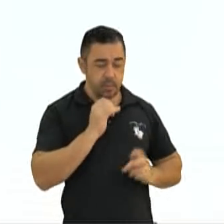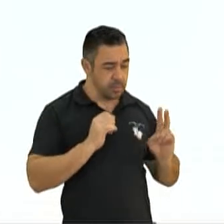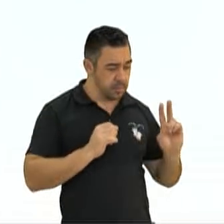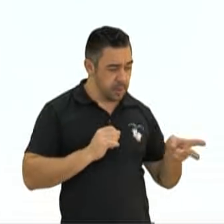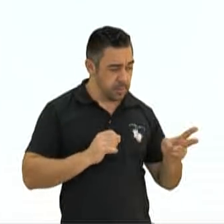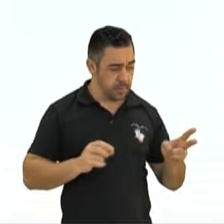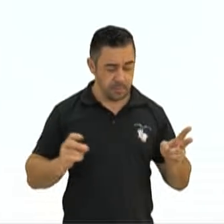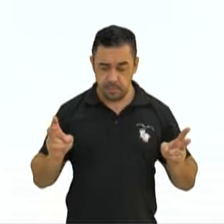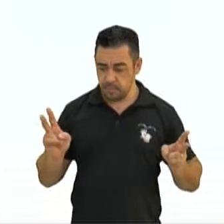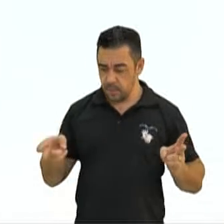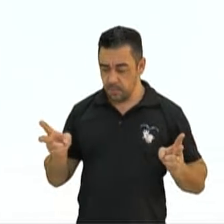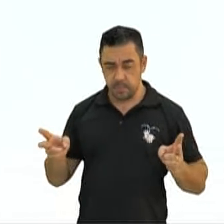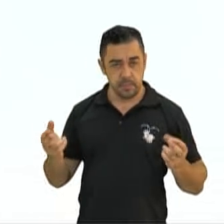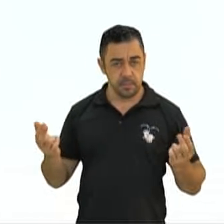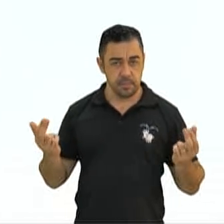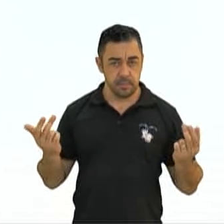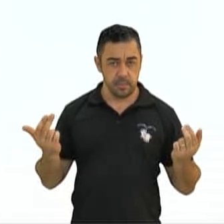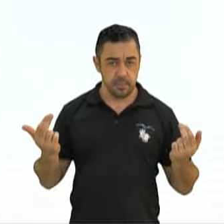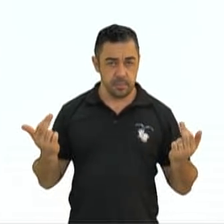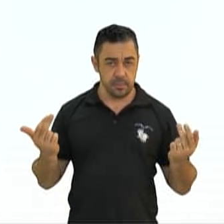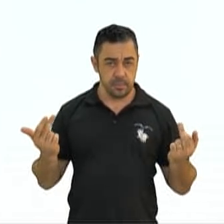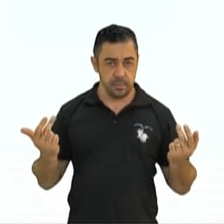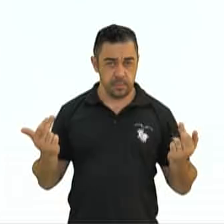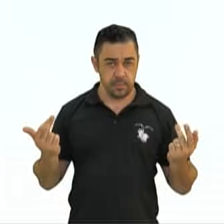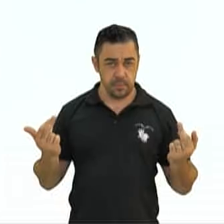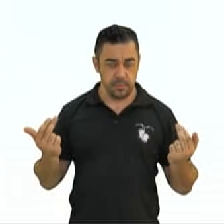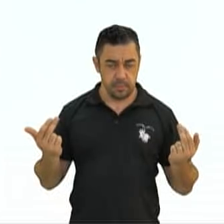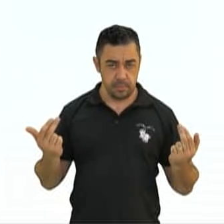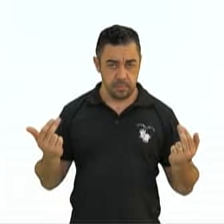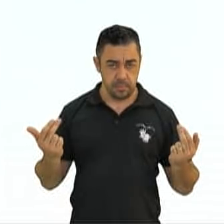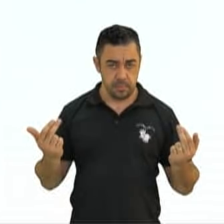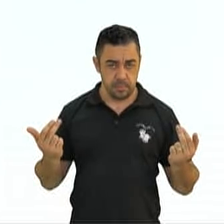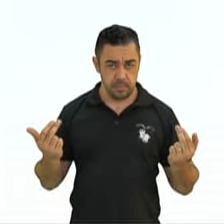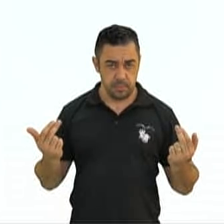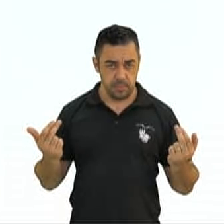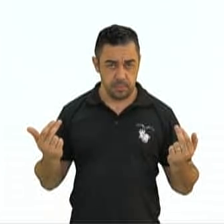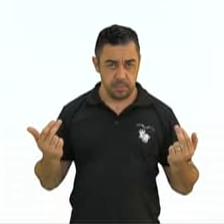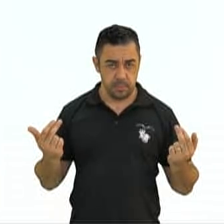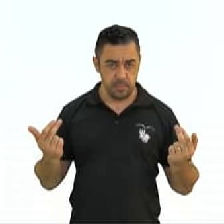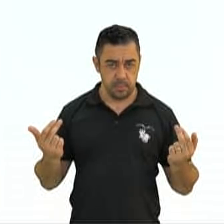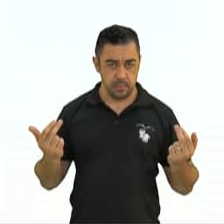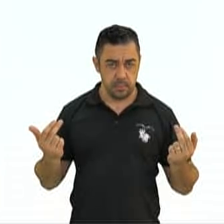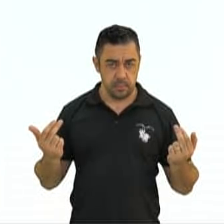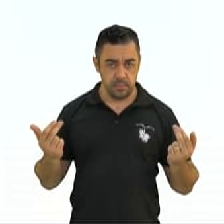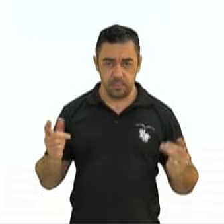na cidade? Deveria ser necessariamente a mesma quantidade de pessoas que eu entrevistei